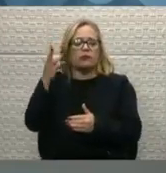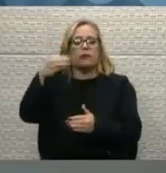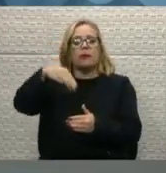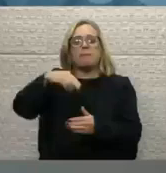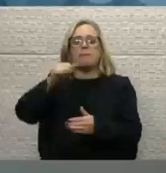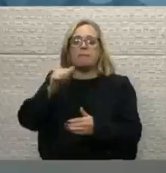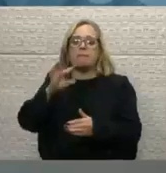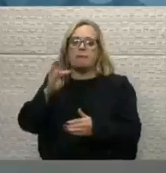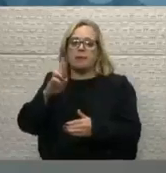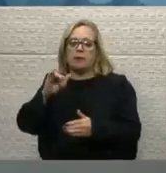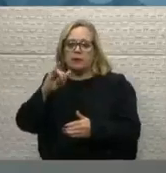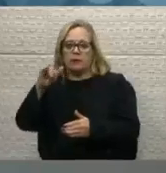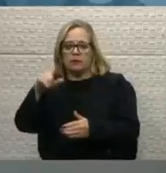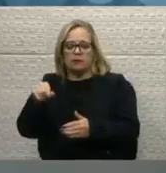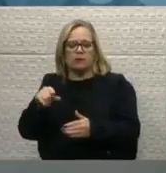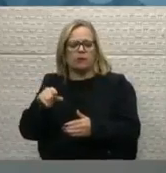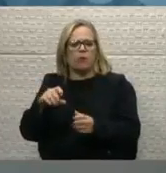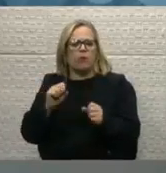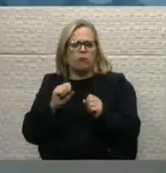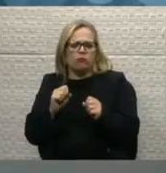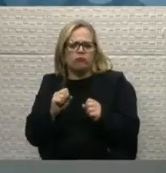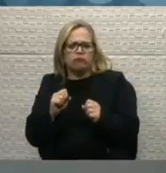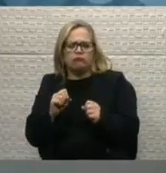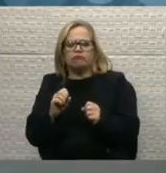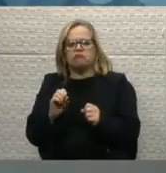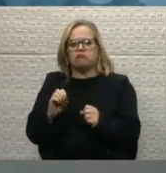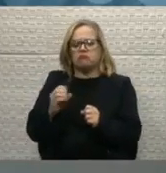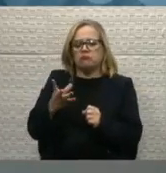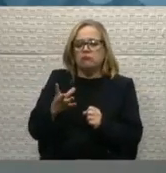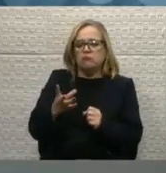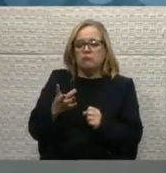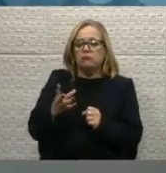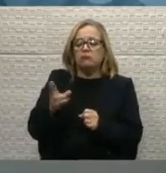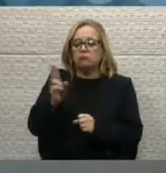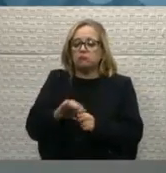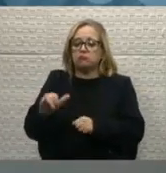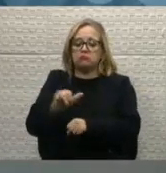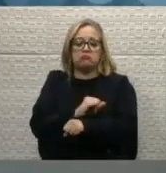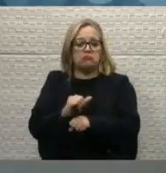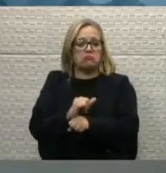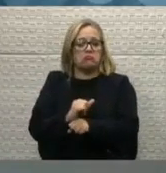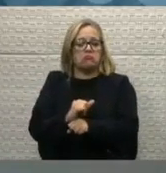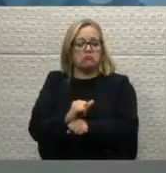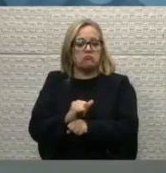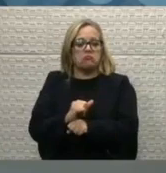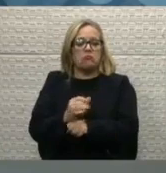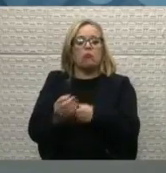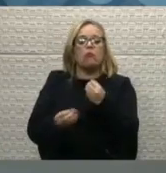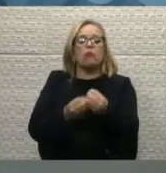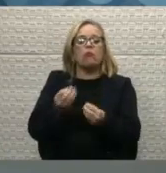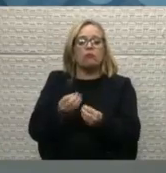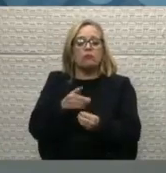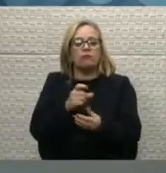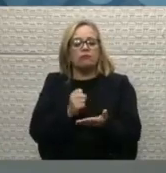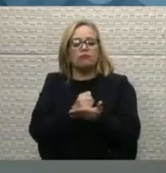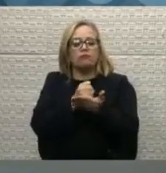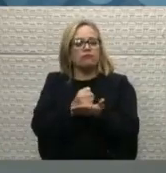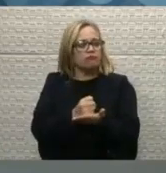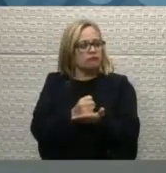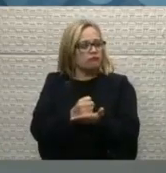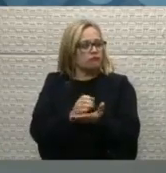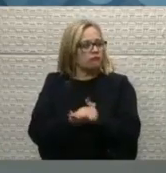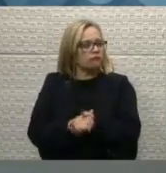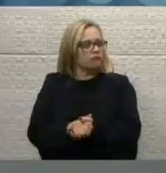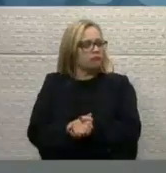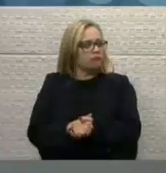matrizes? Será que é possível adequar esse procedimento, usar uma estratégia semelhante? Como que as matrizes vão contribuir agora